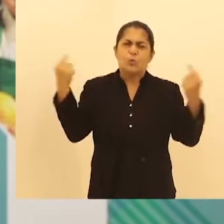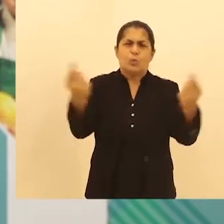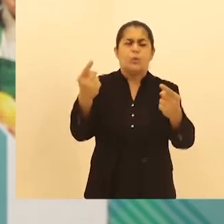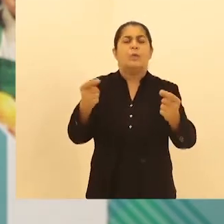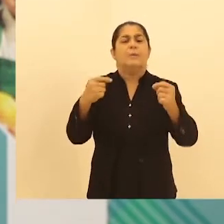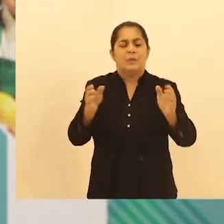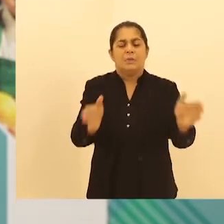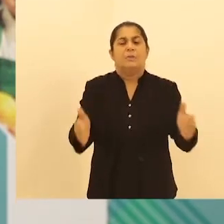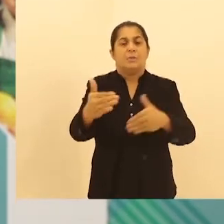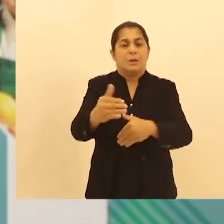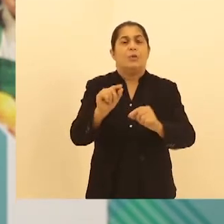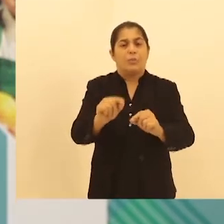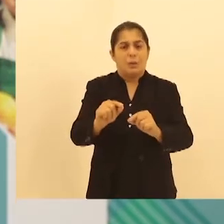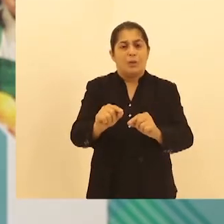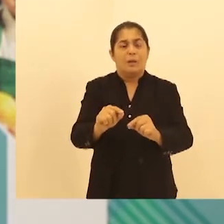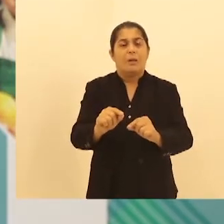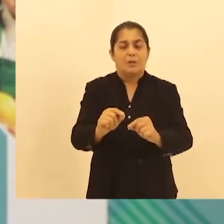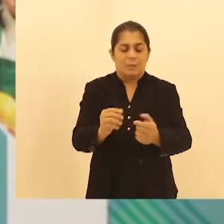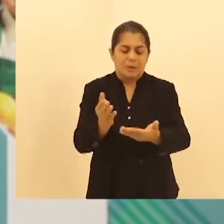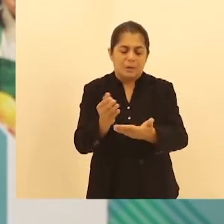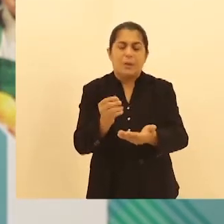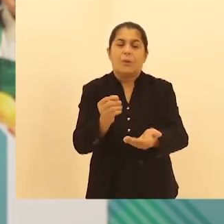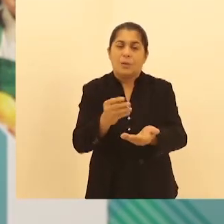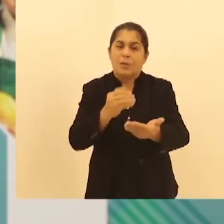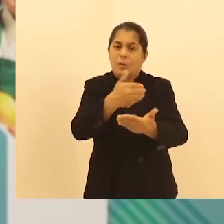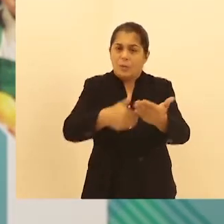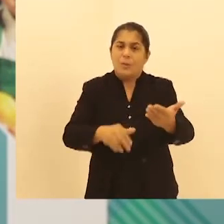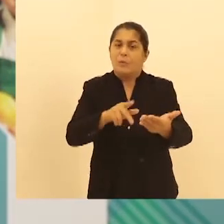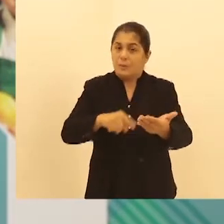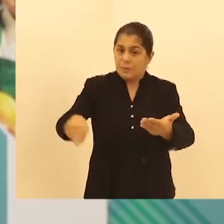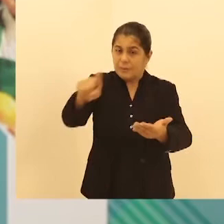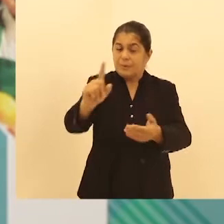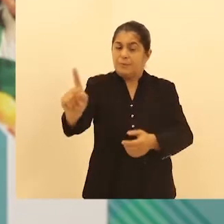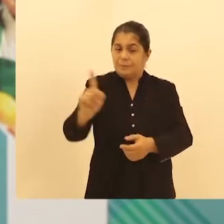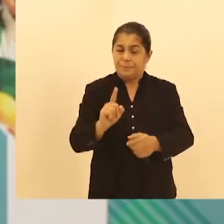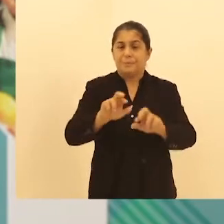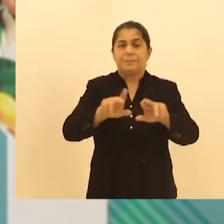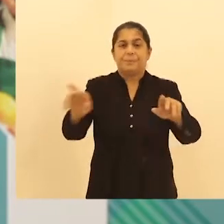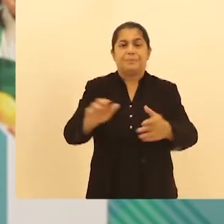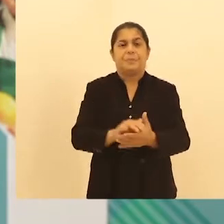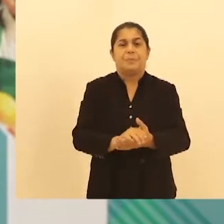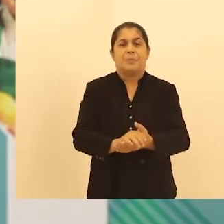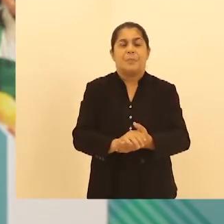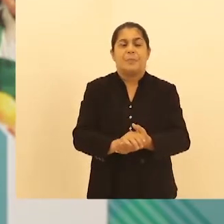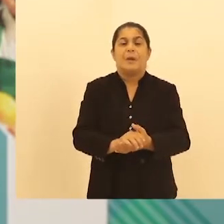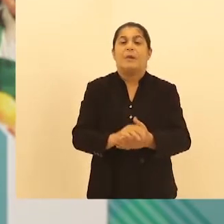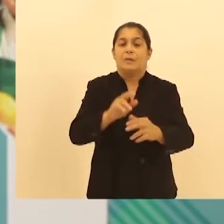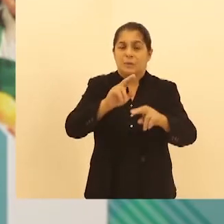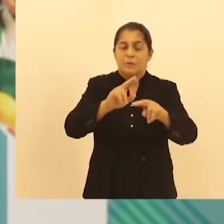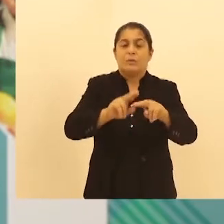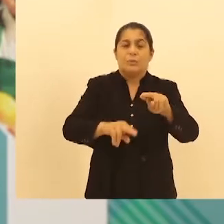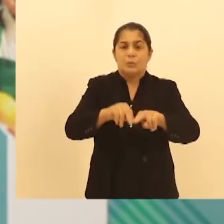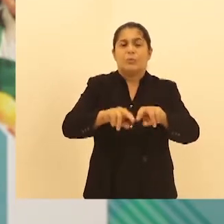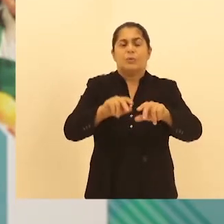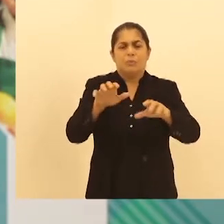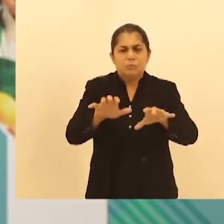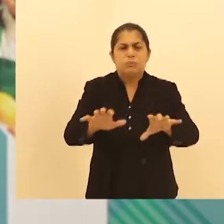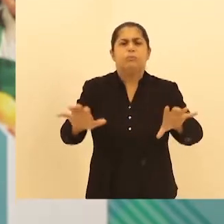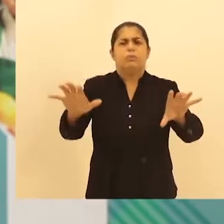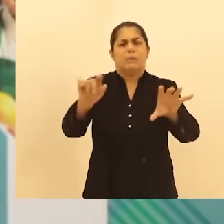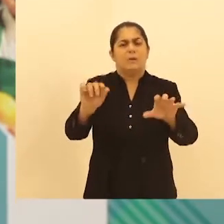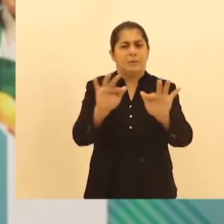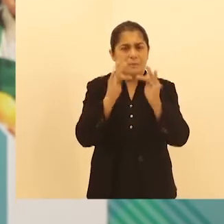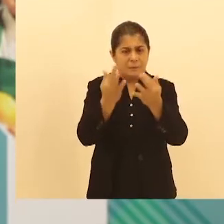justiça tem um gabinete para despachar os processos e atender você cidadão em junho promotores que atuam nas áreas